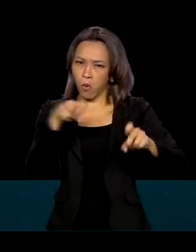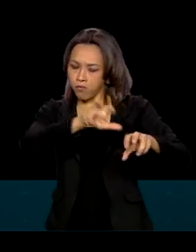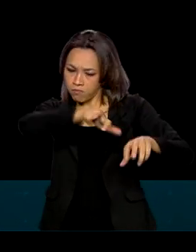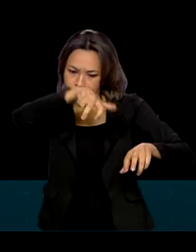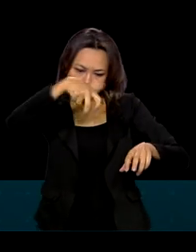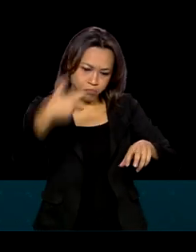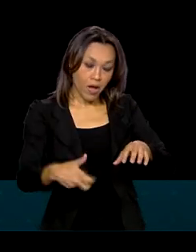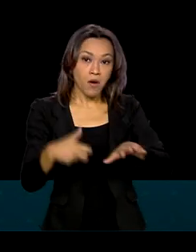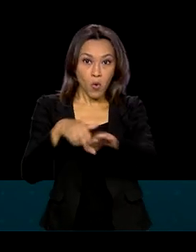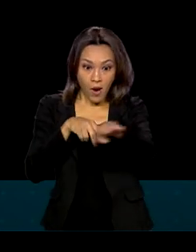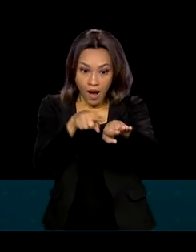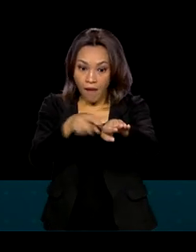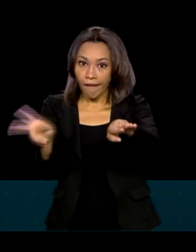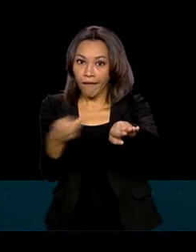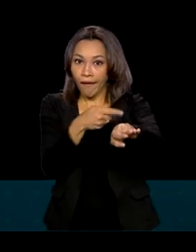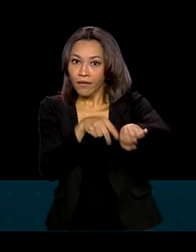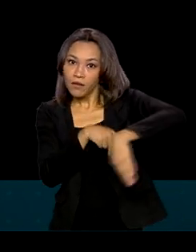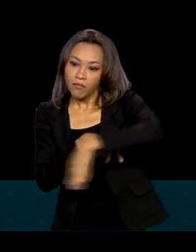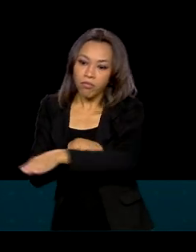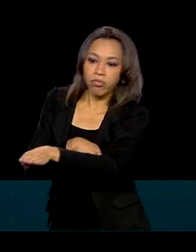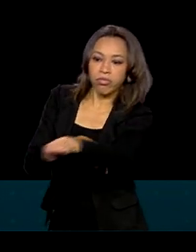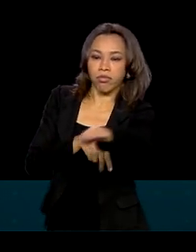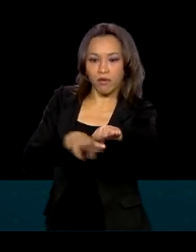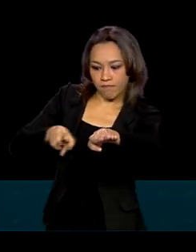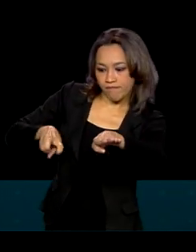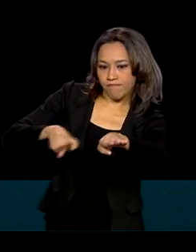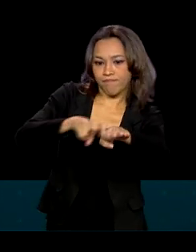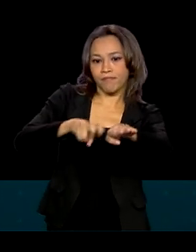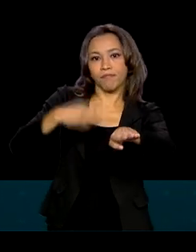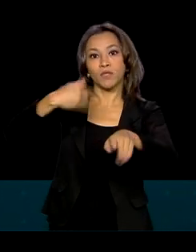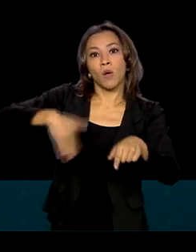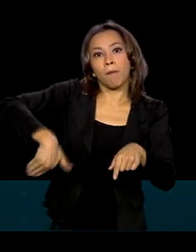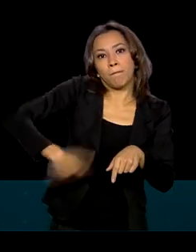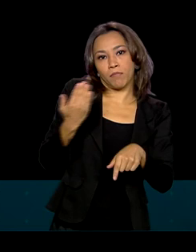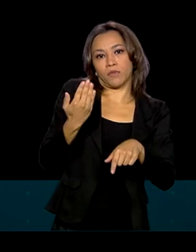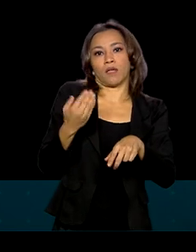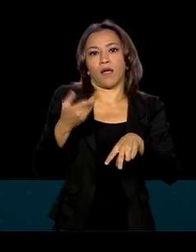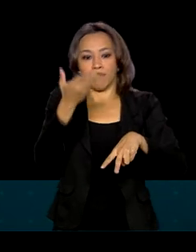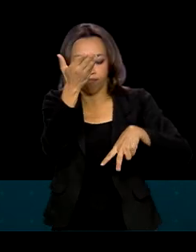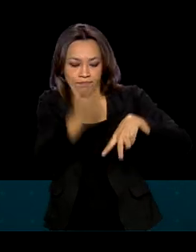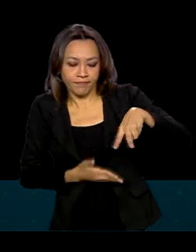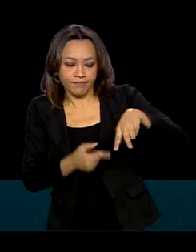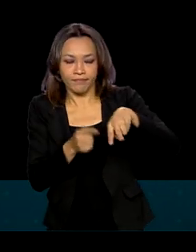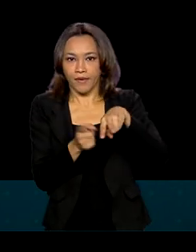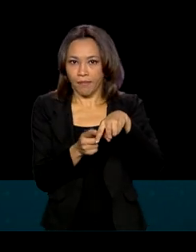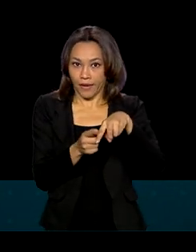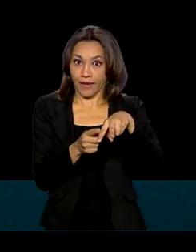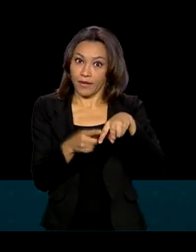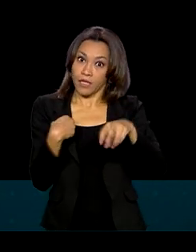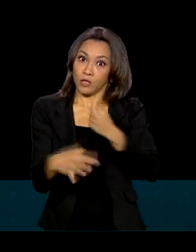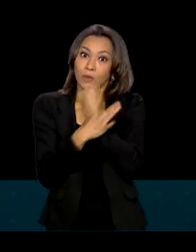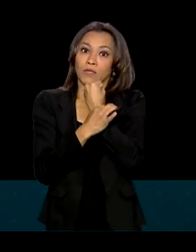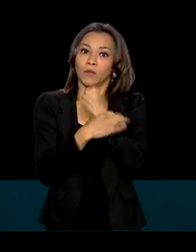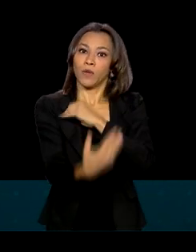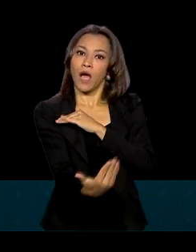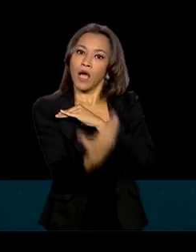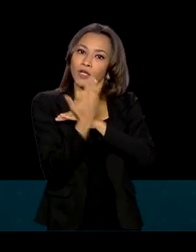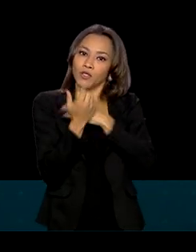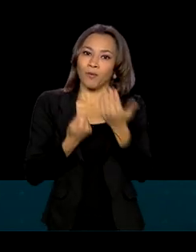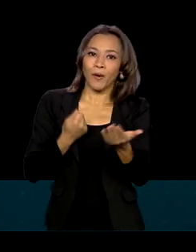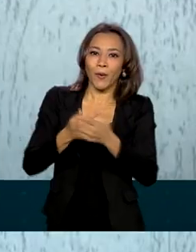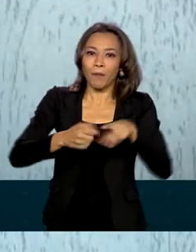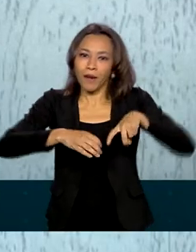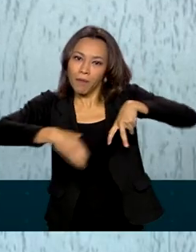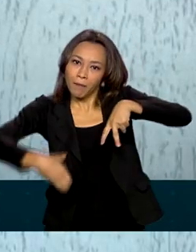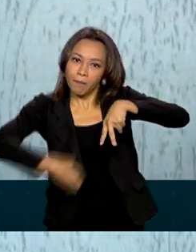fez uma ultrapassagem pela Contramão ele teve que amputar a perna e o seguro obrigatório ajudou na compra